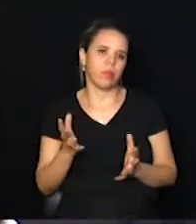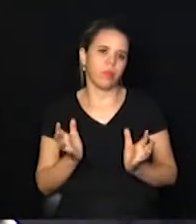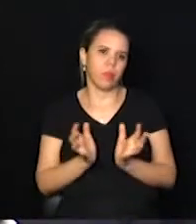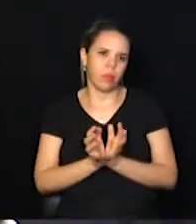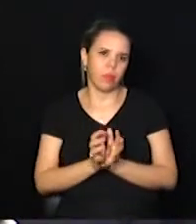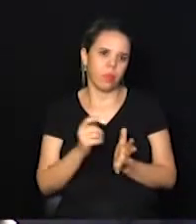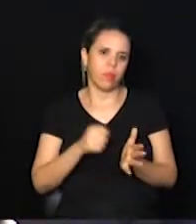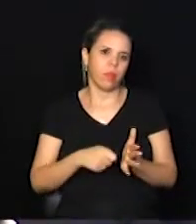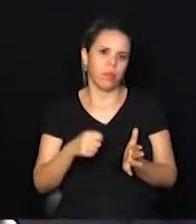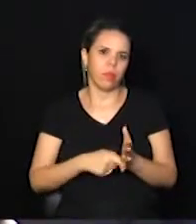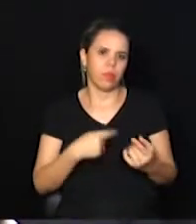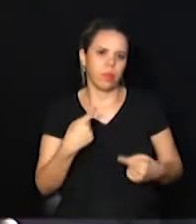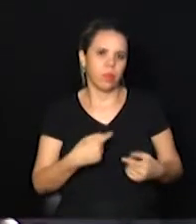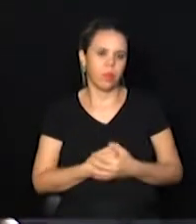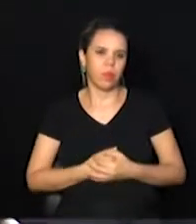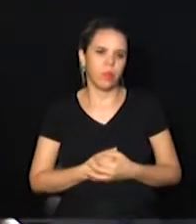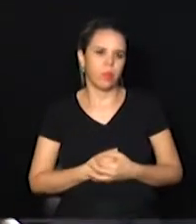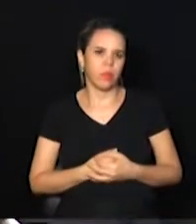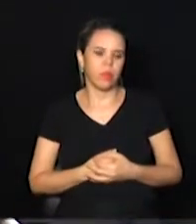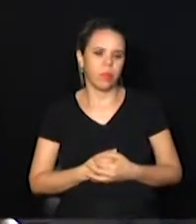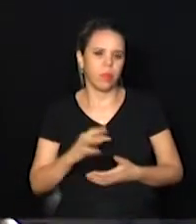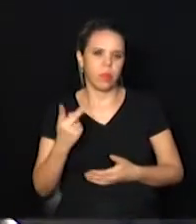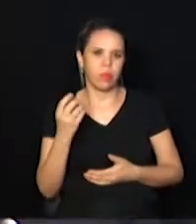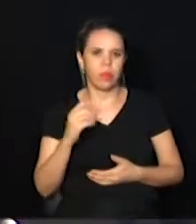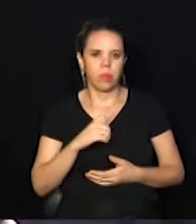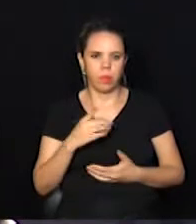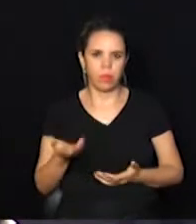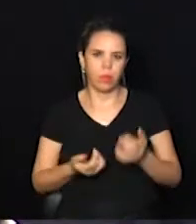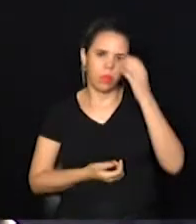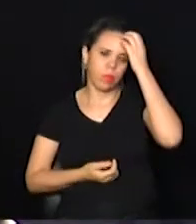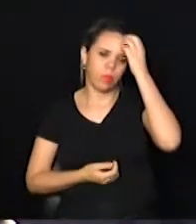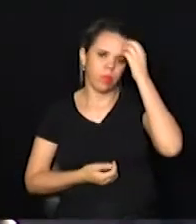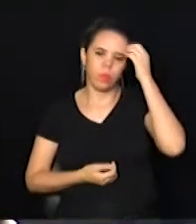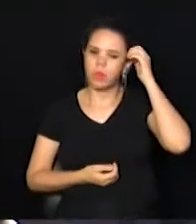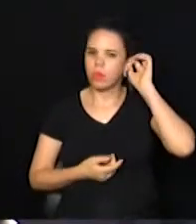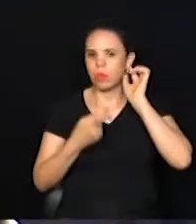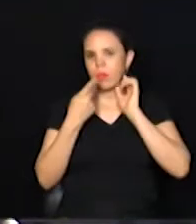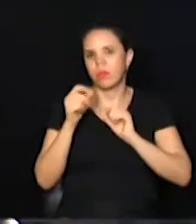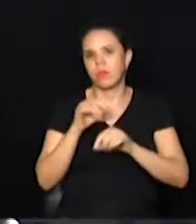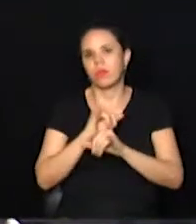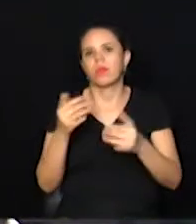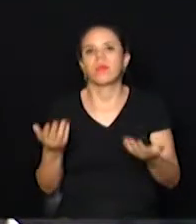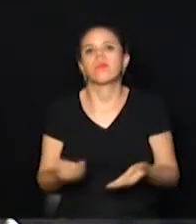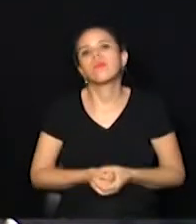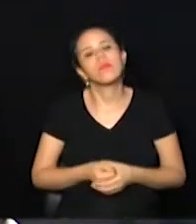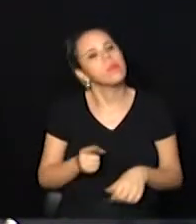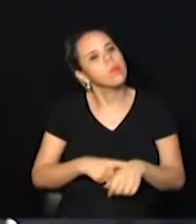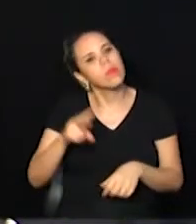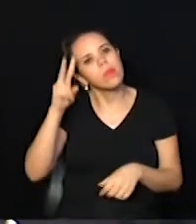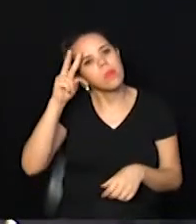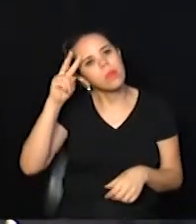da militância política. E o Toninho tinha isso. E eu queria situar para vocês um momento